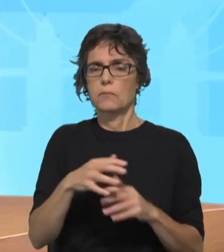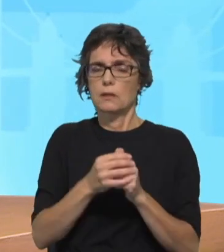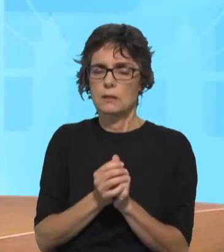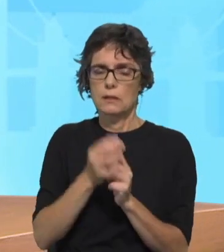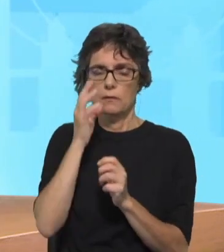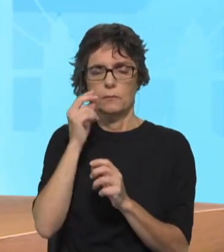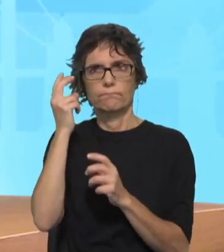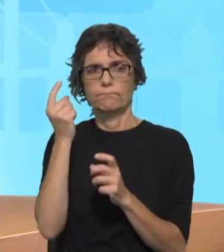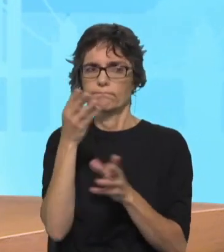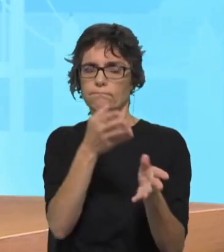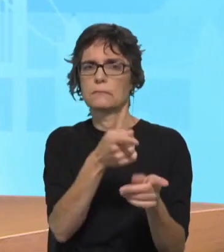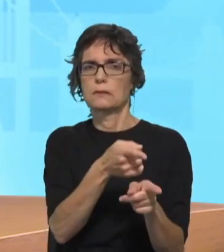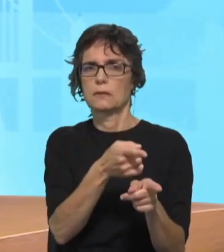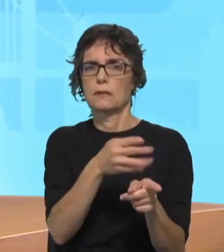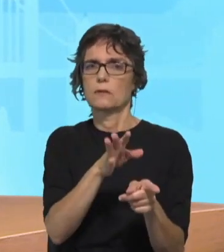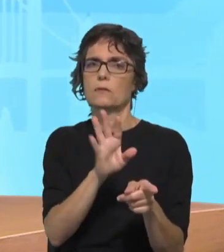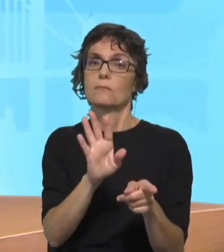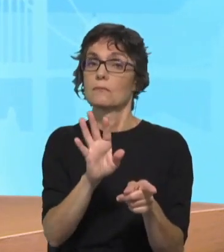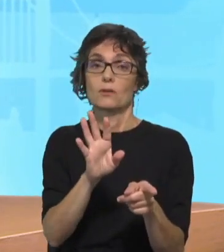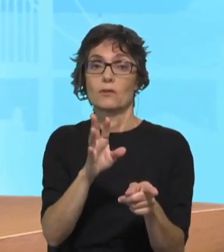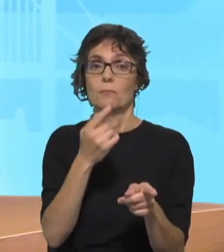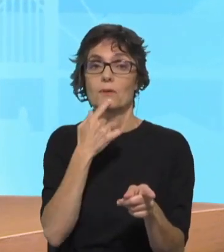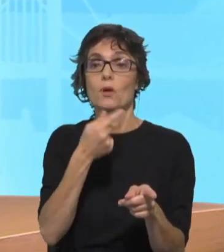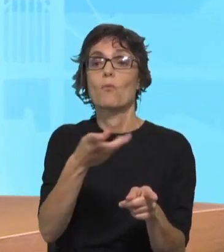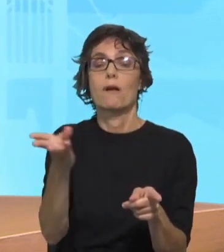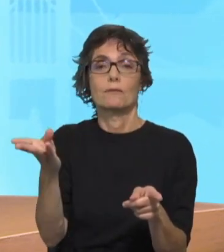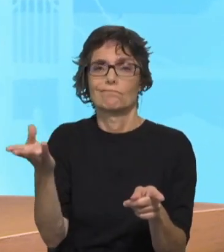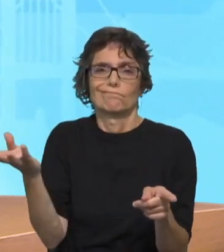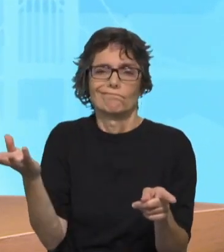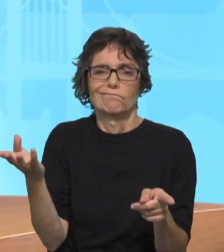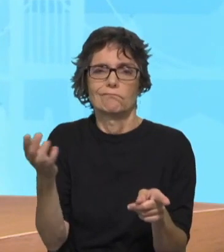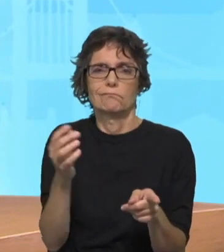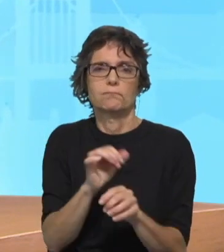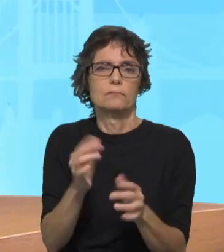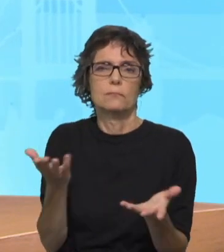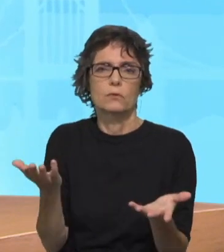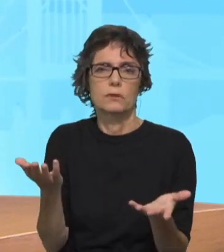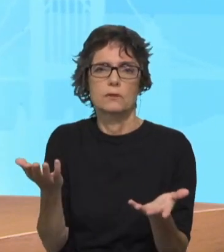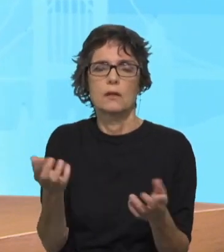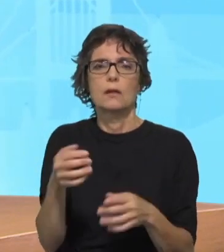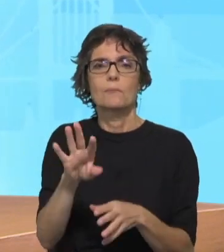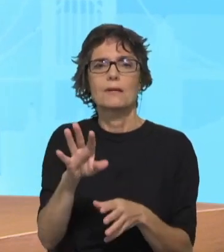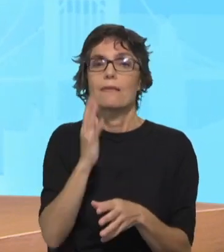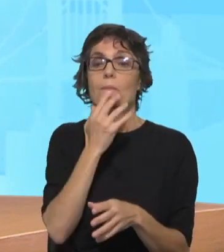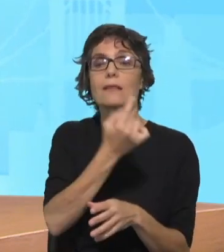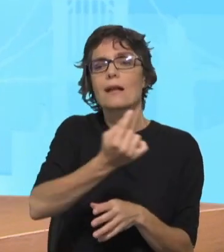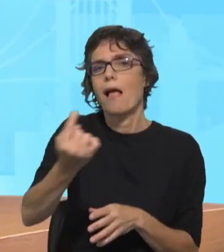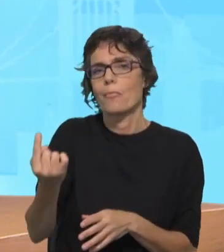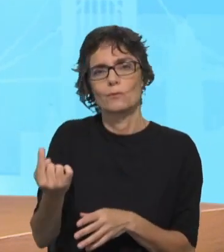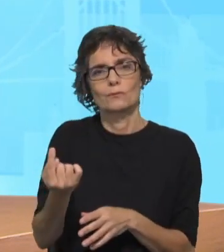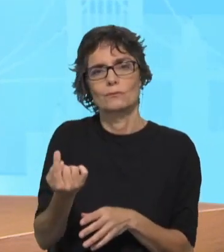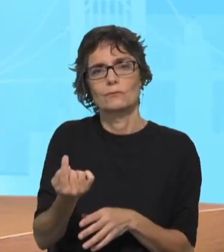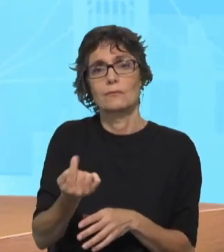perseguidos, mas não é possível nunca apurar o número de pessoas. Mas gostaríamos, é uma questão da consciência de cada um, na verdade, não é? Se